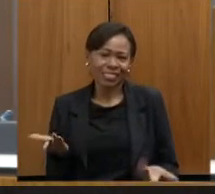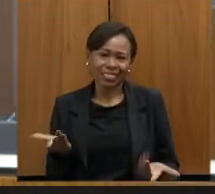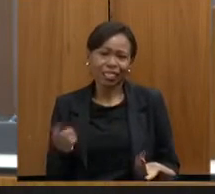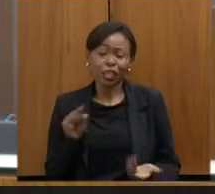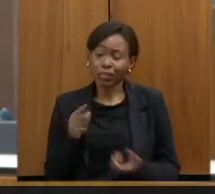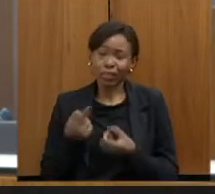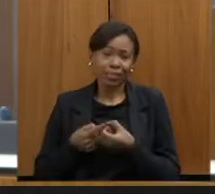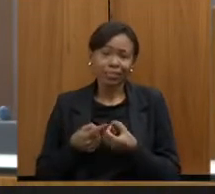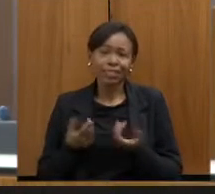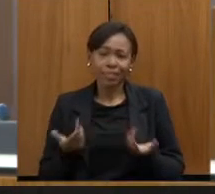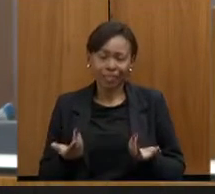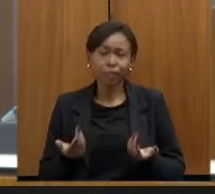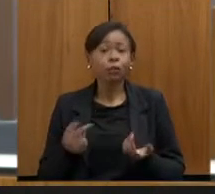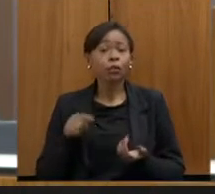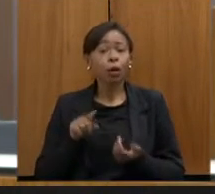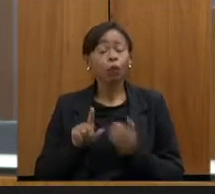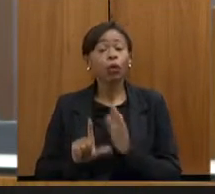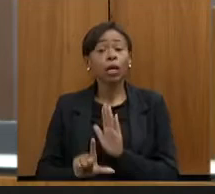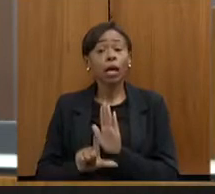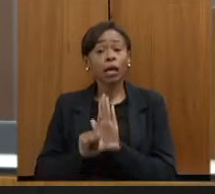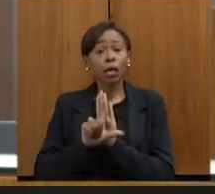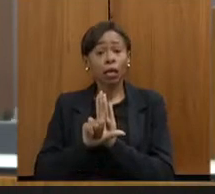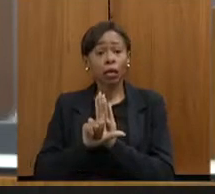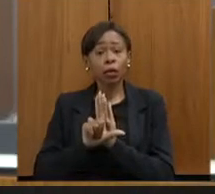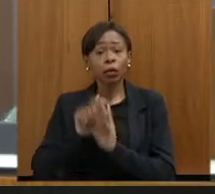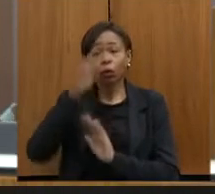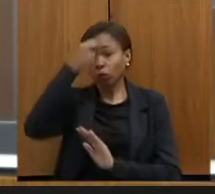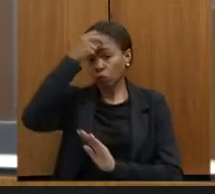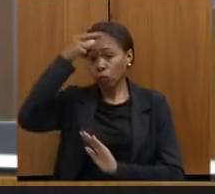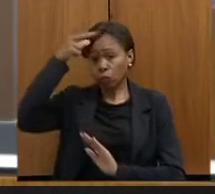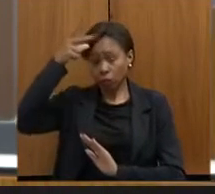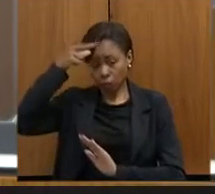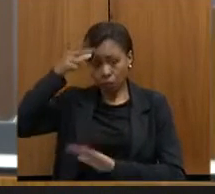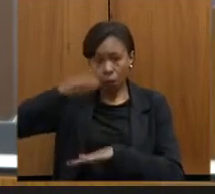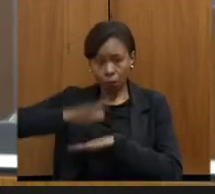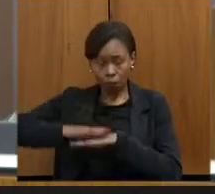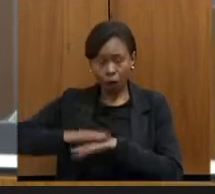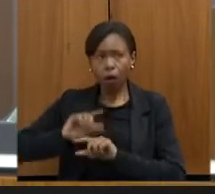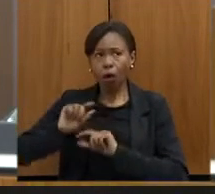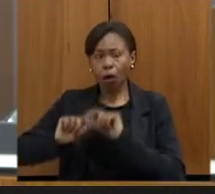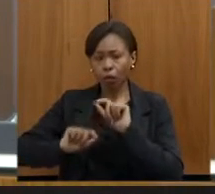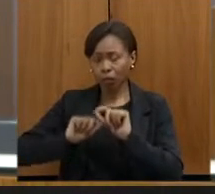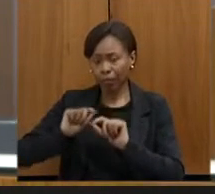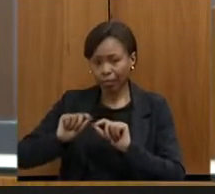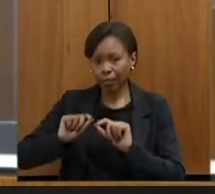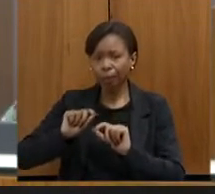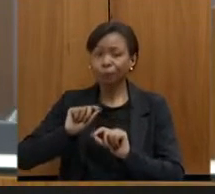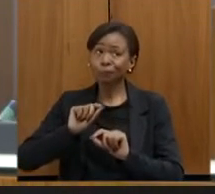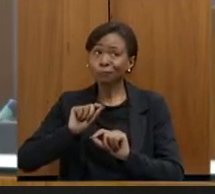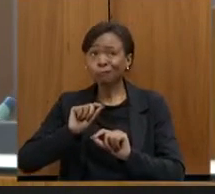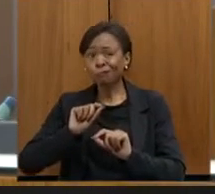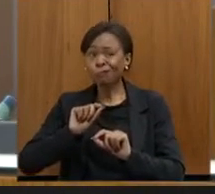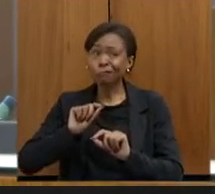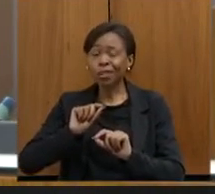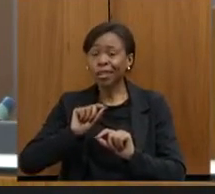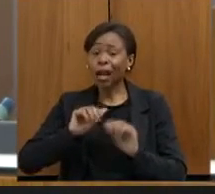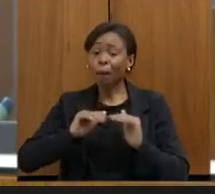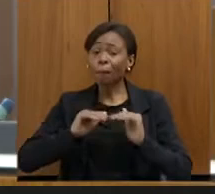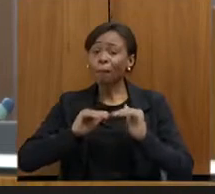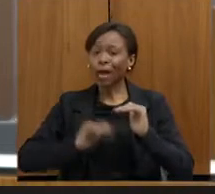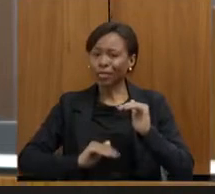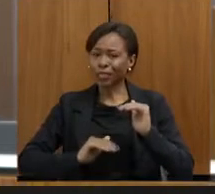município cria uma lei municipal onde ele baixa esse critério renda de cinco para três.